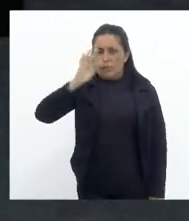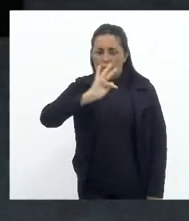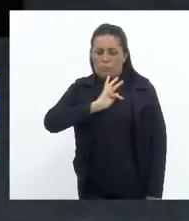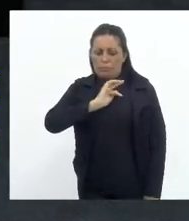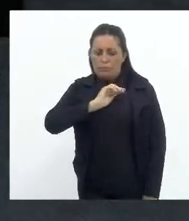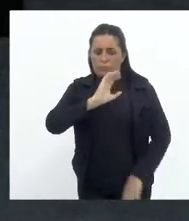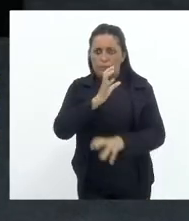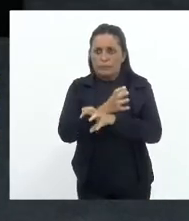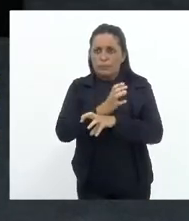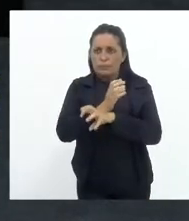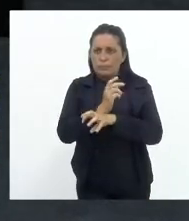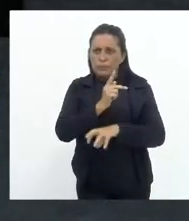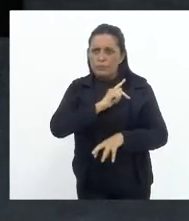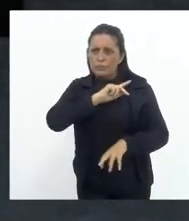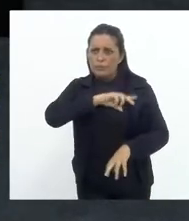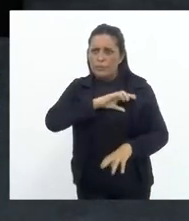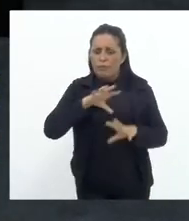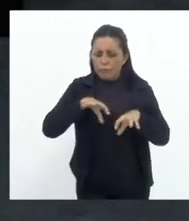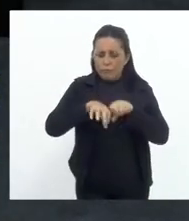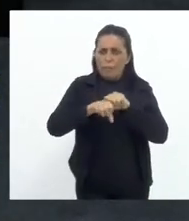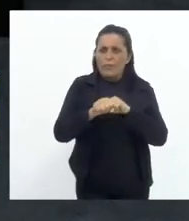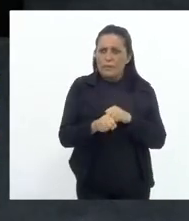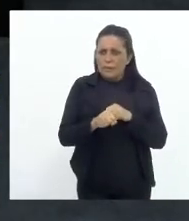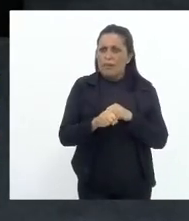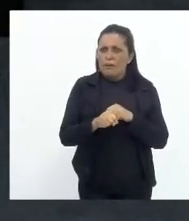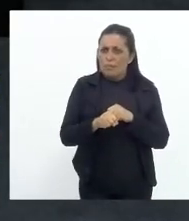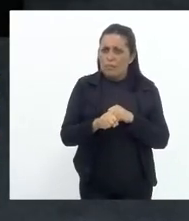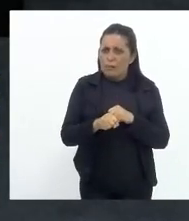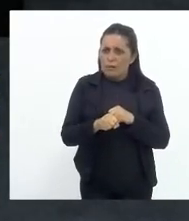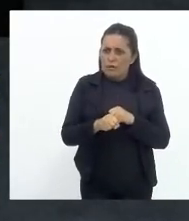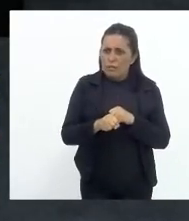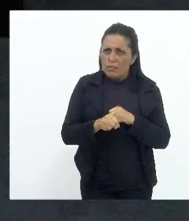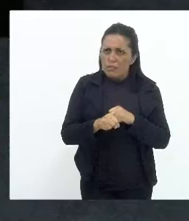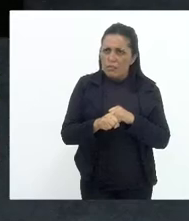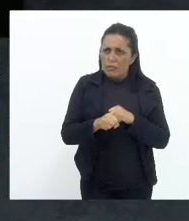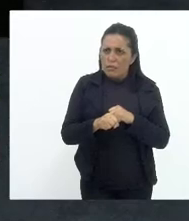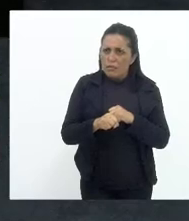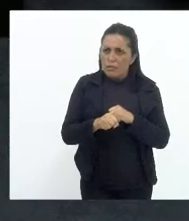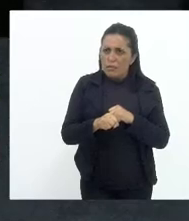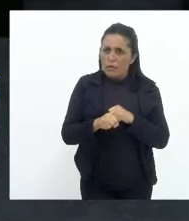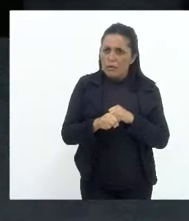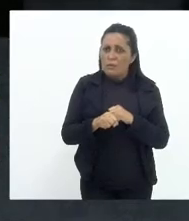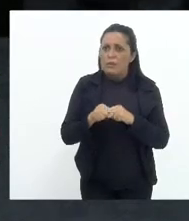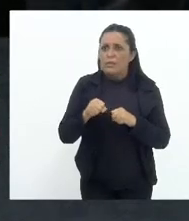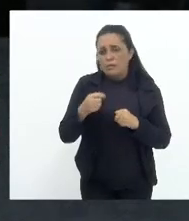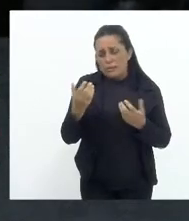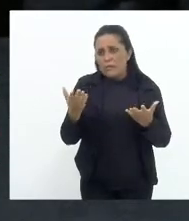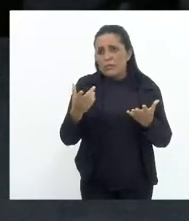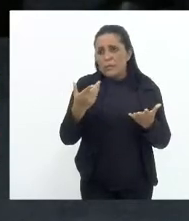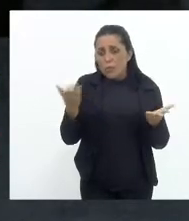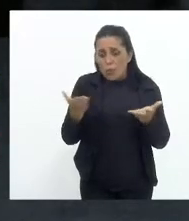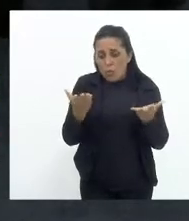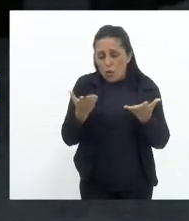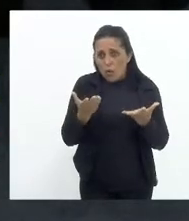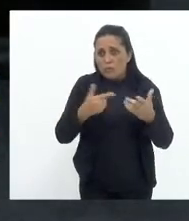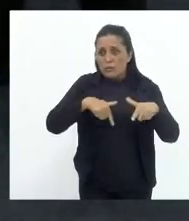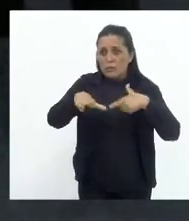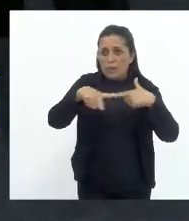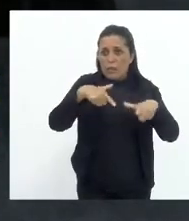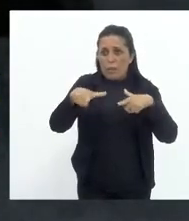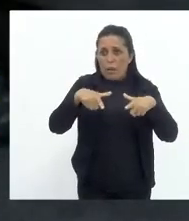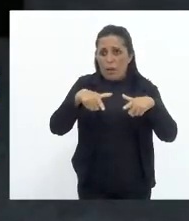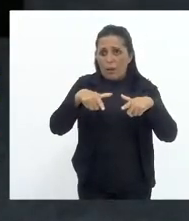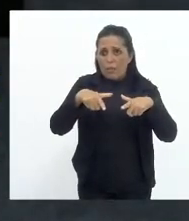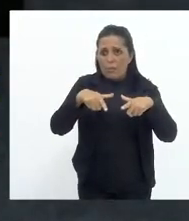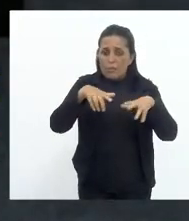né que são formados tem informação que tem informação delegado Carlos Augusto e átomo tá vendo